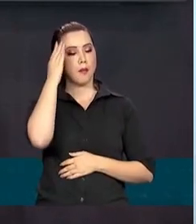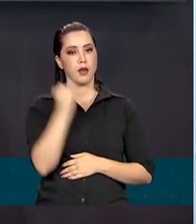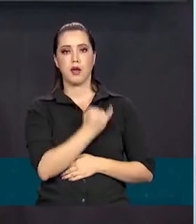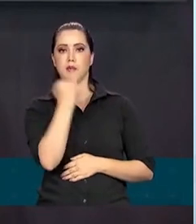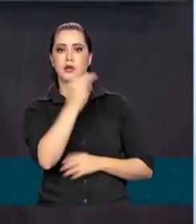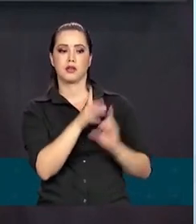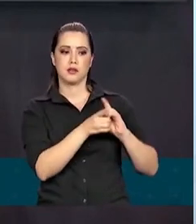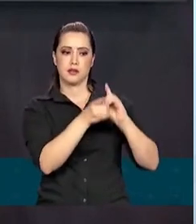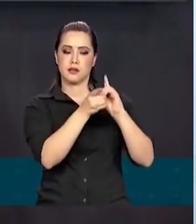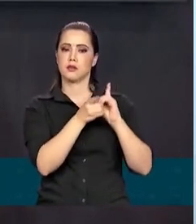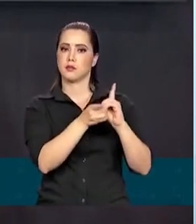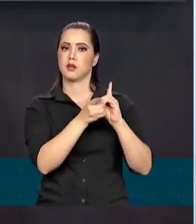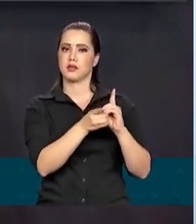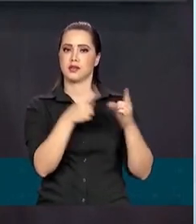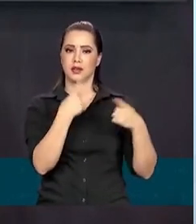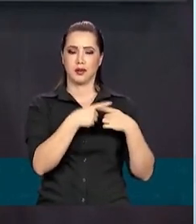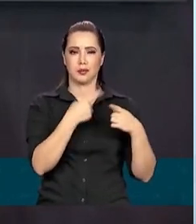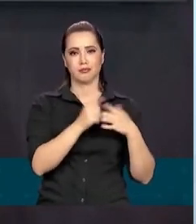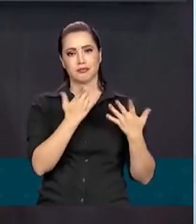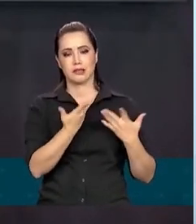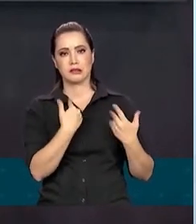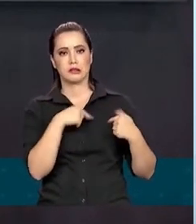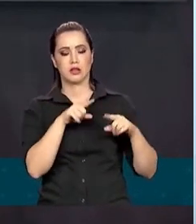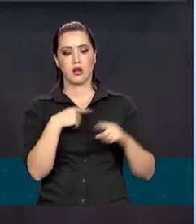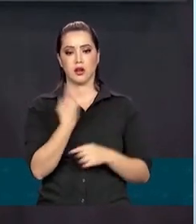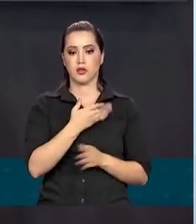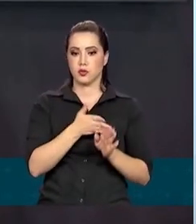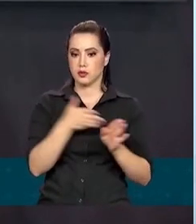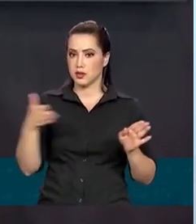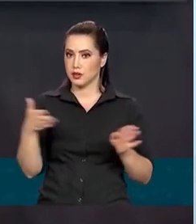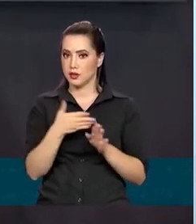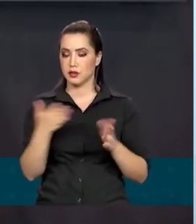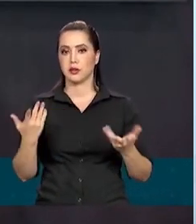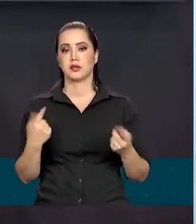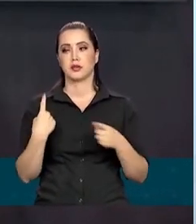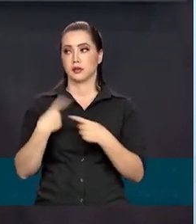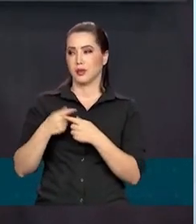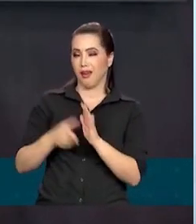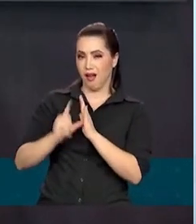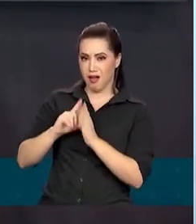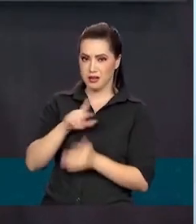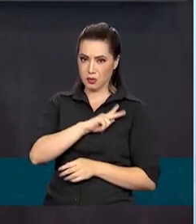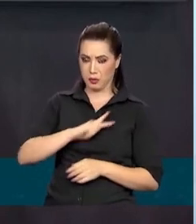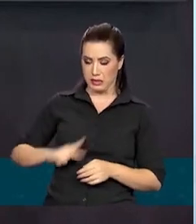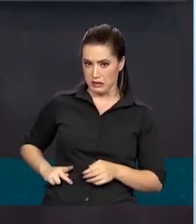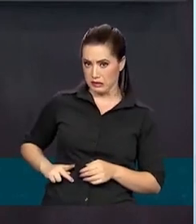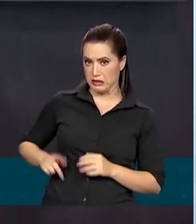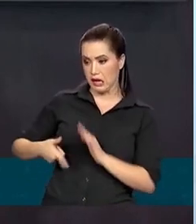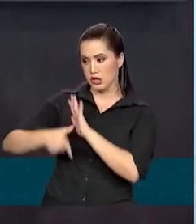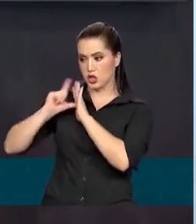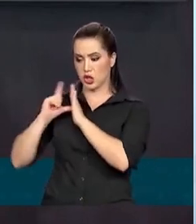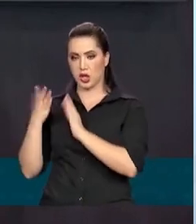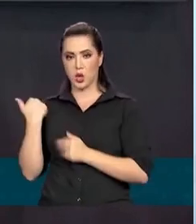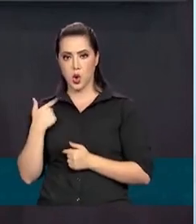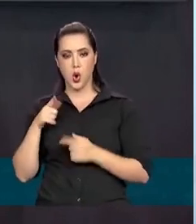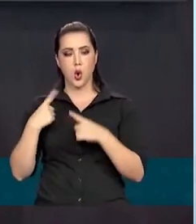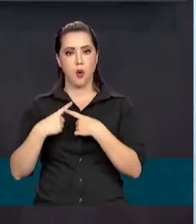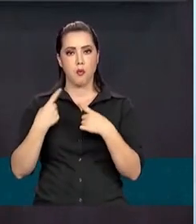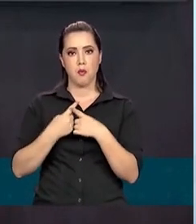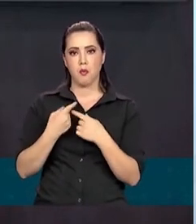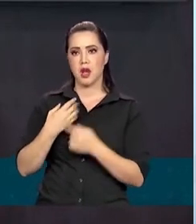não temos nada, e diante de tantos retrocessos. Nós acabamos de passar por um presidente da República que, através do negacionismo